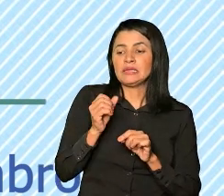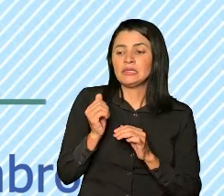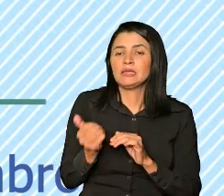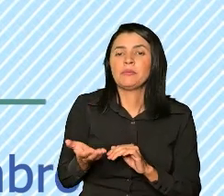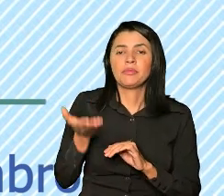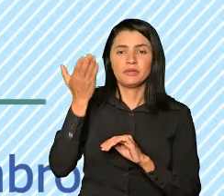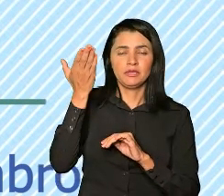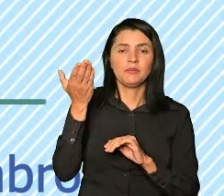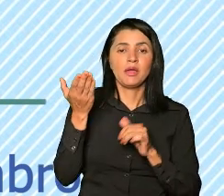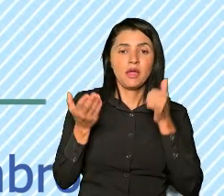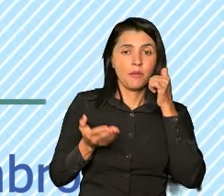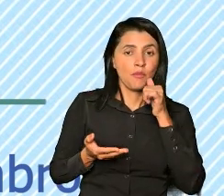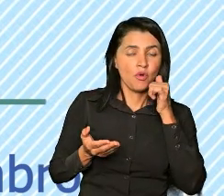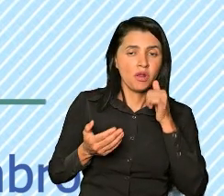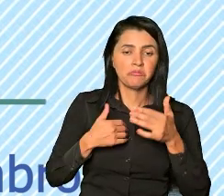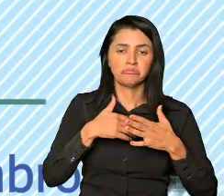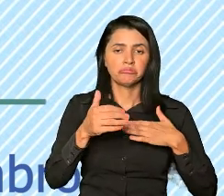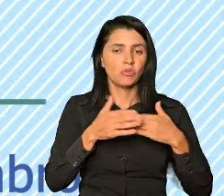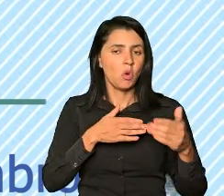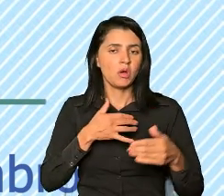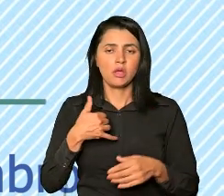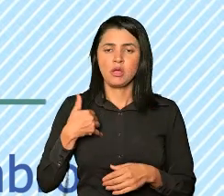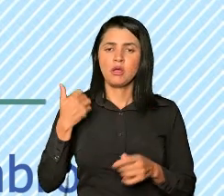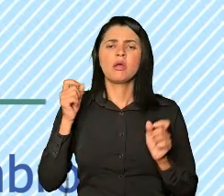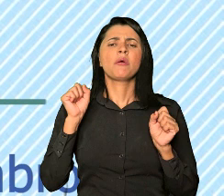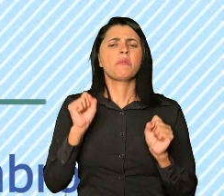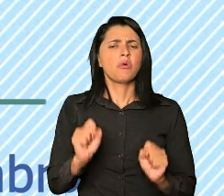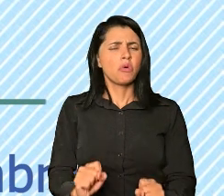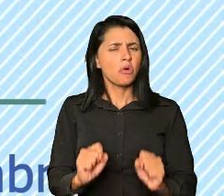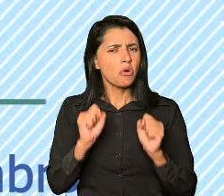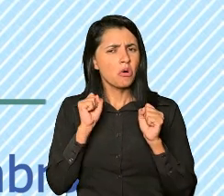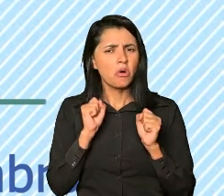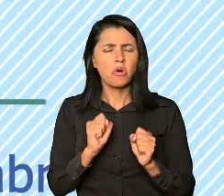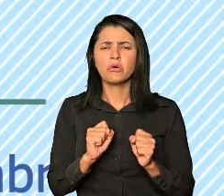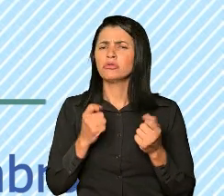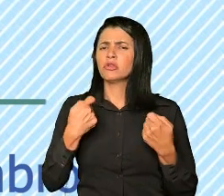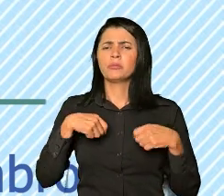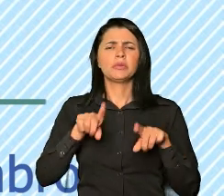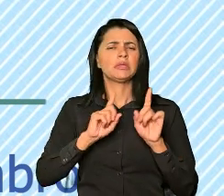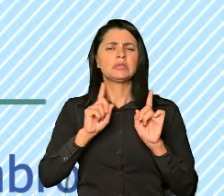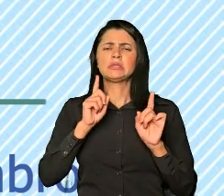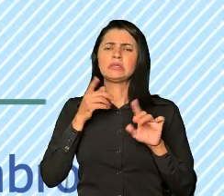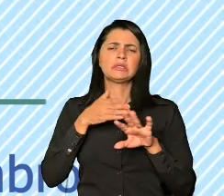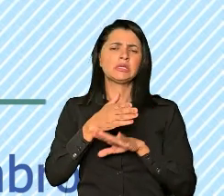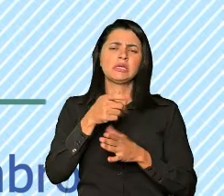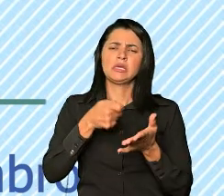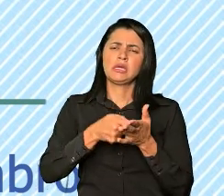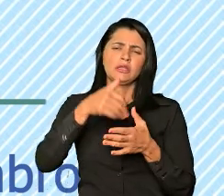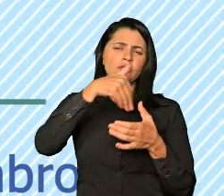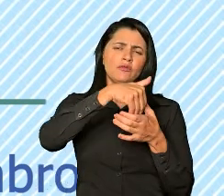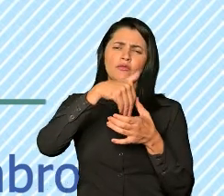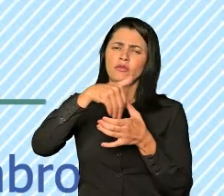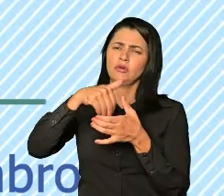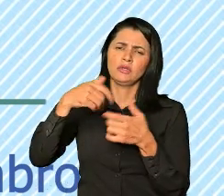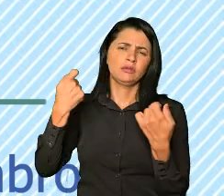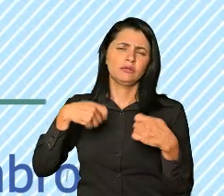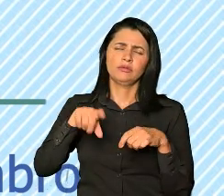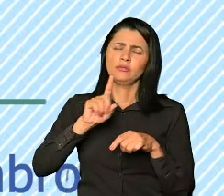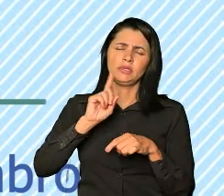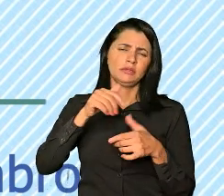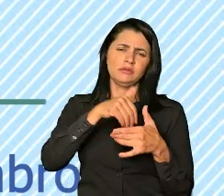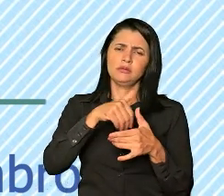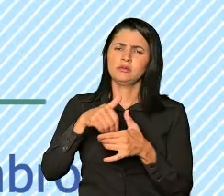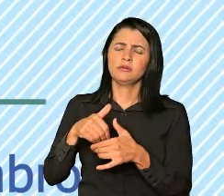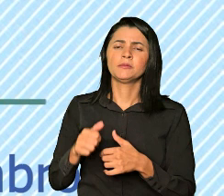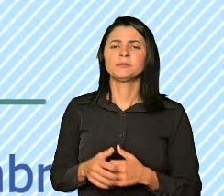anos e as mulheres de qualquer idade podem isentar-se de qualquer obrigação ou serviço de natureza